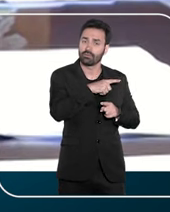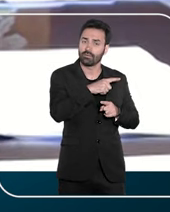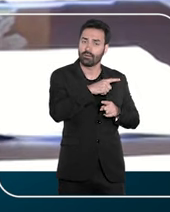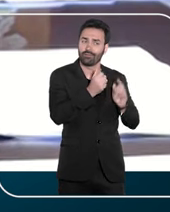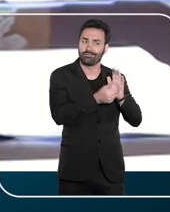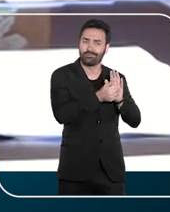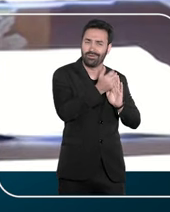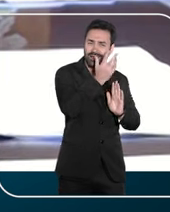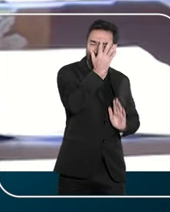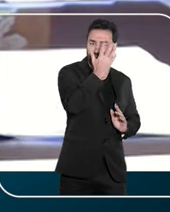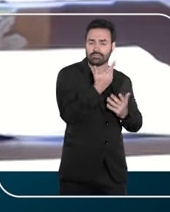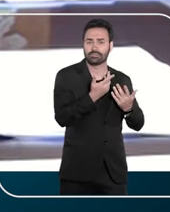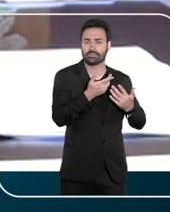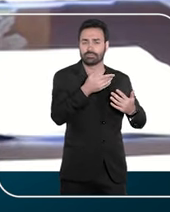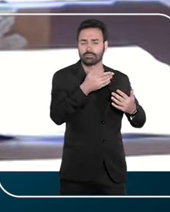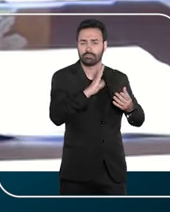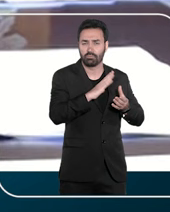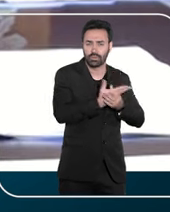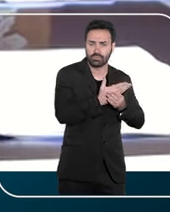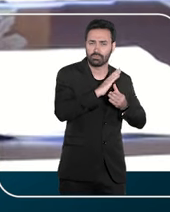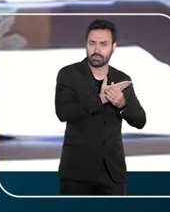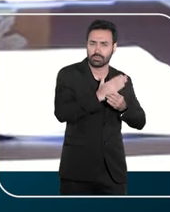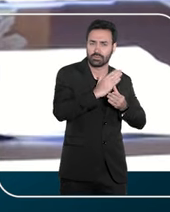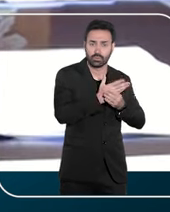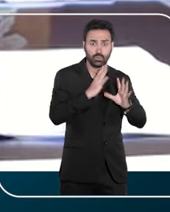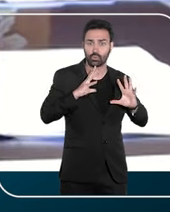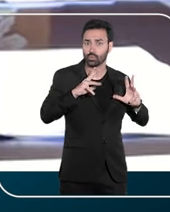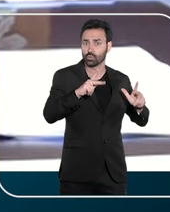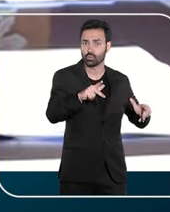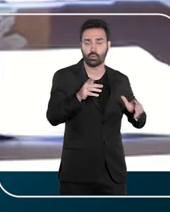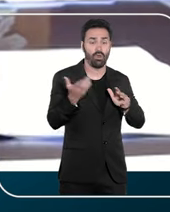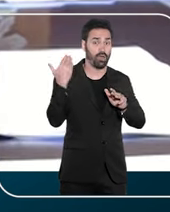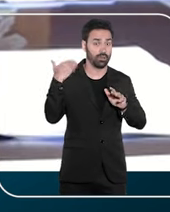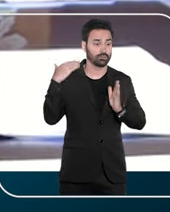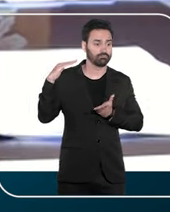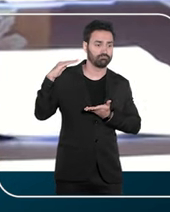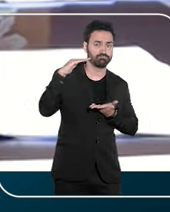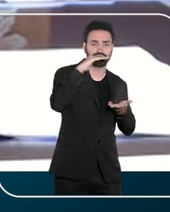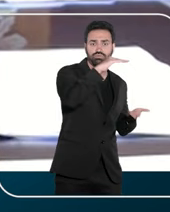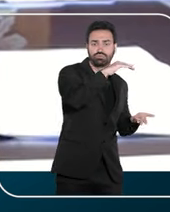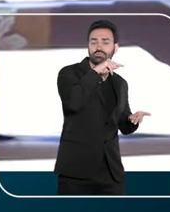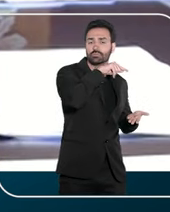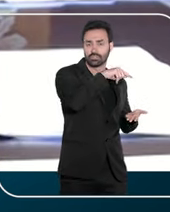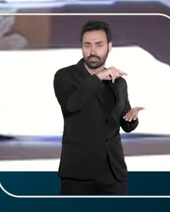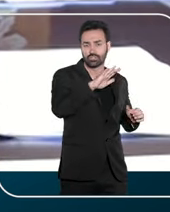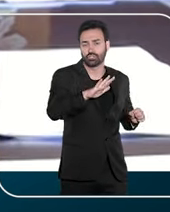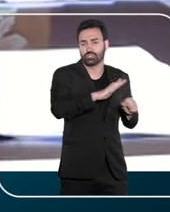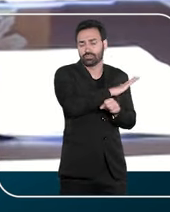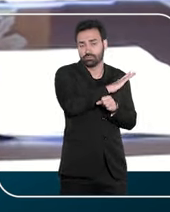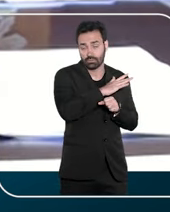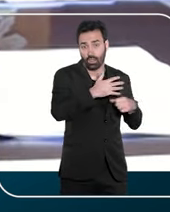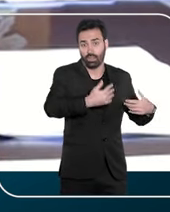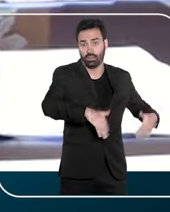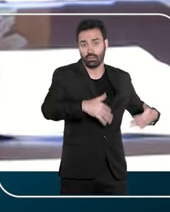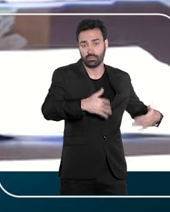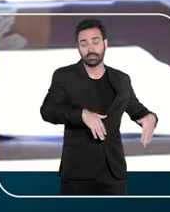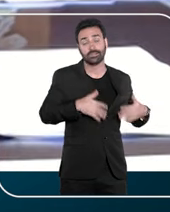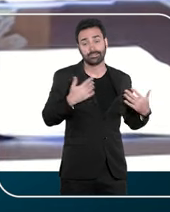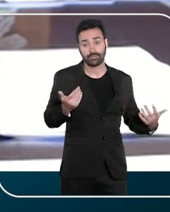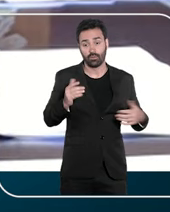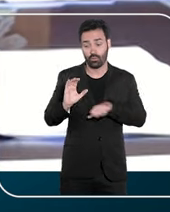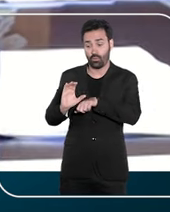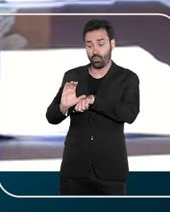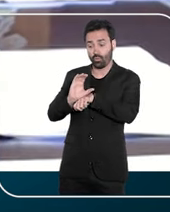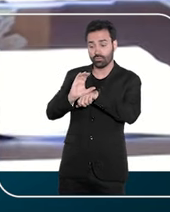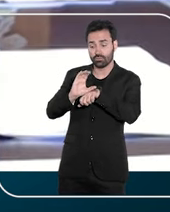matéria que para lá desaguava. Então, a ideia do constituinte foi exatamente essa de